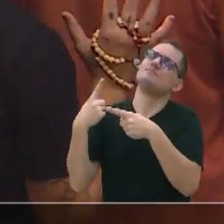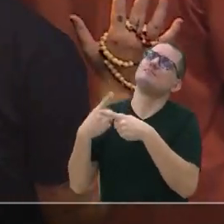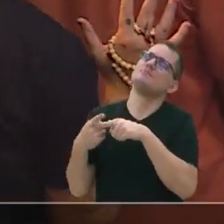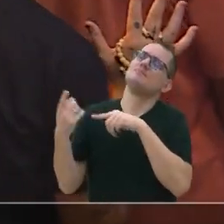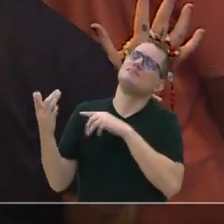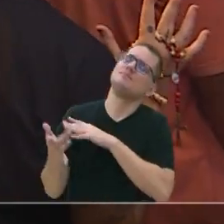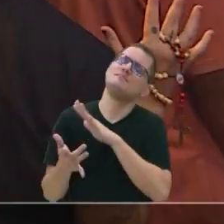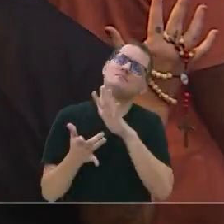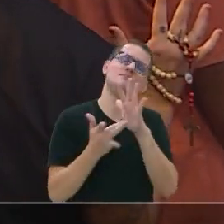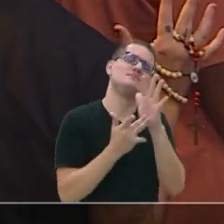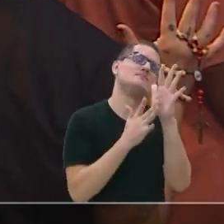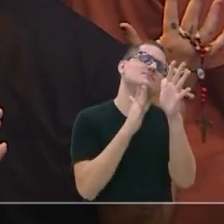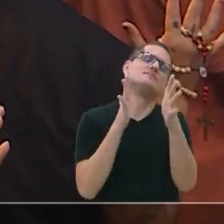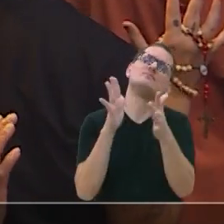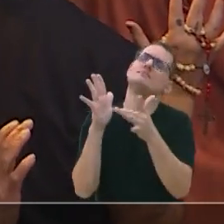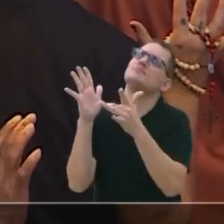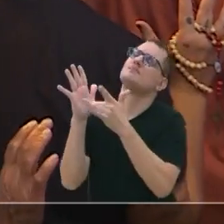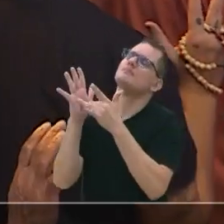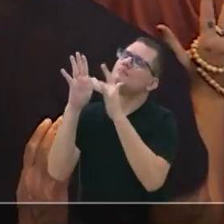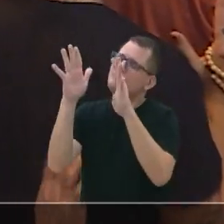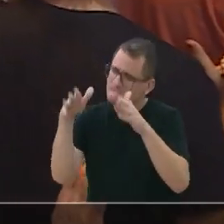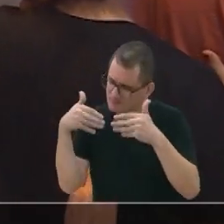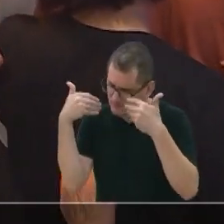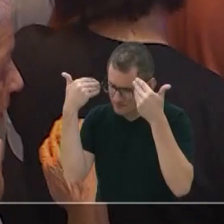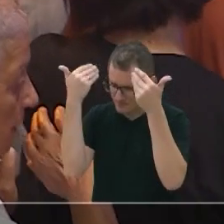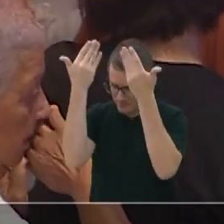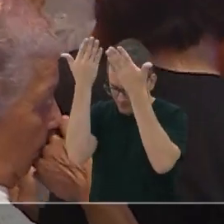Yeshua, tu